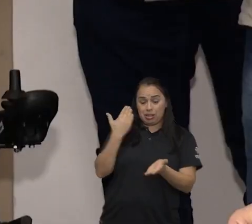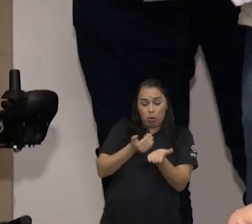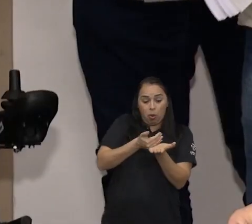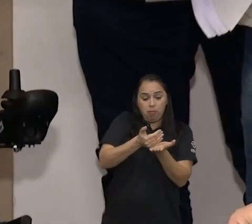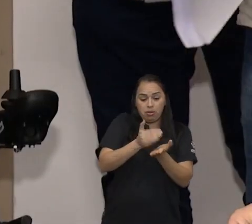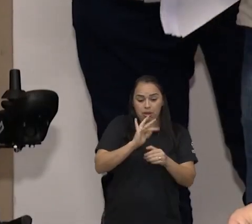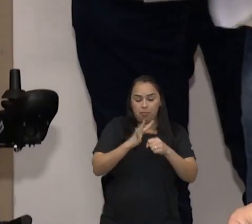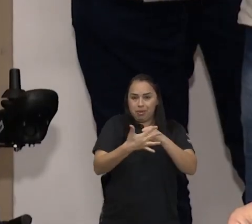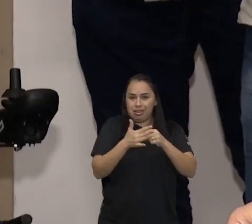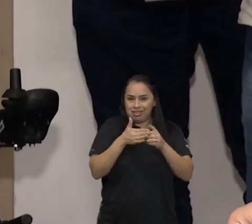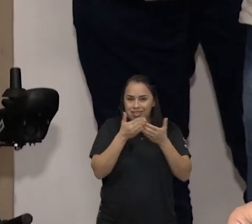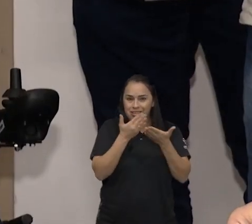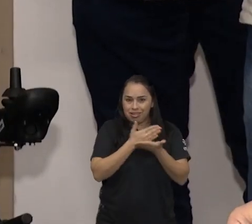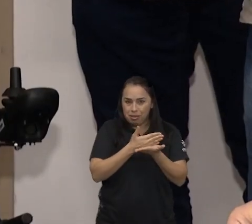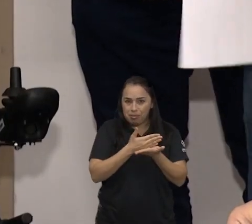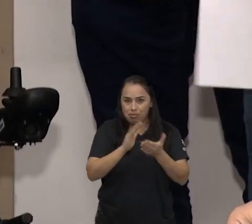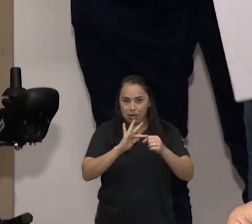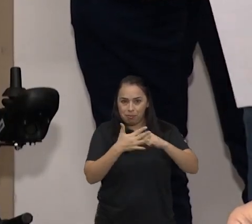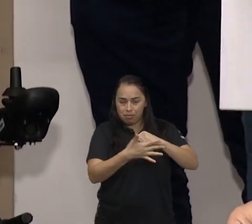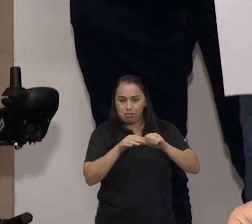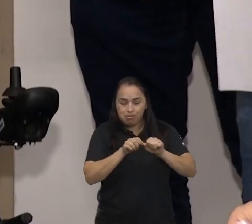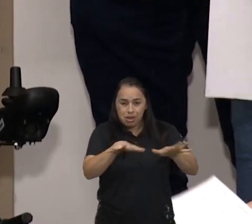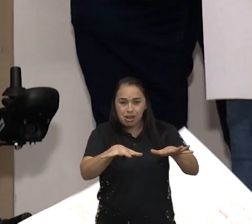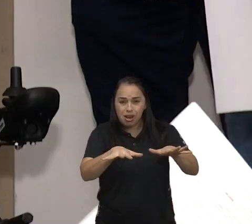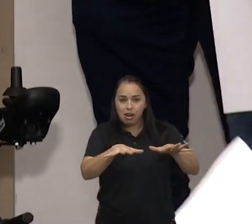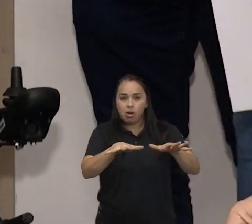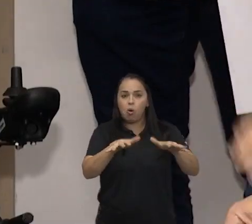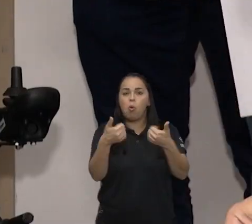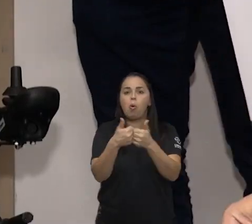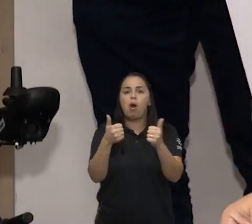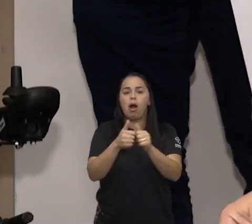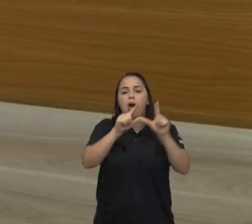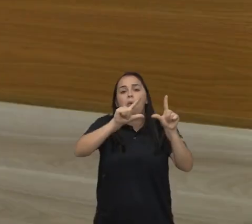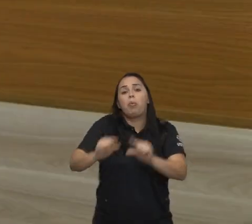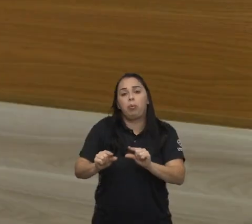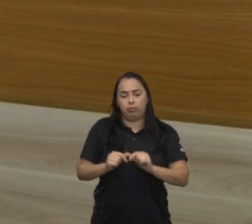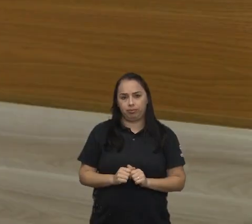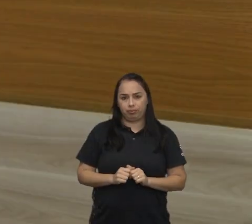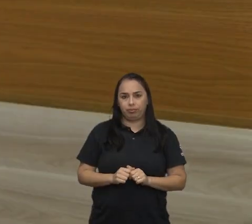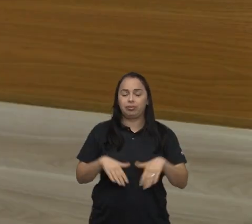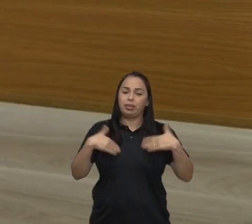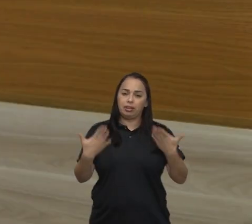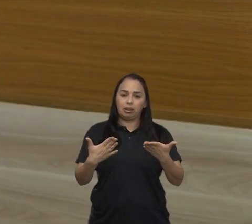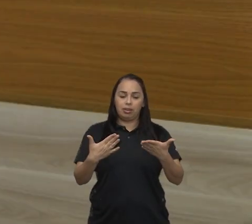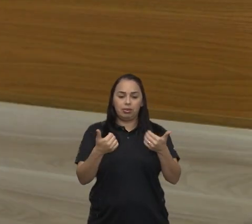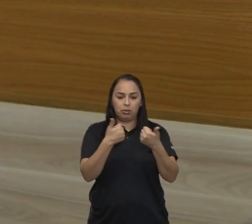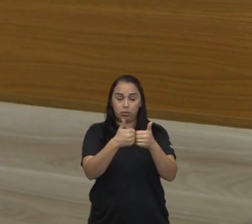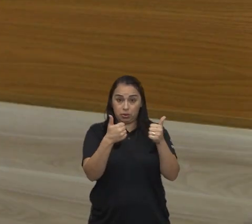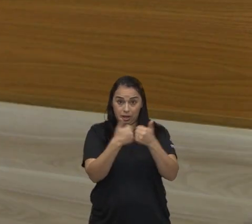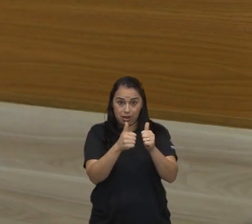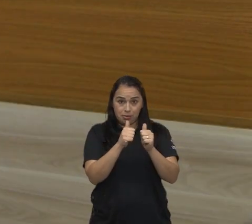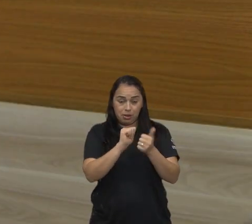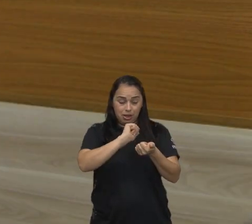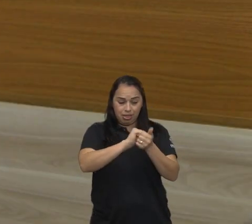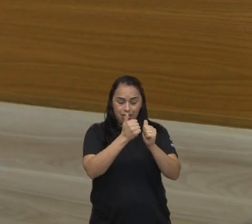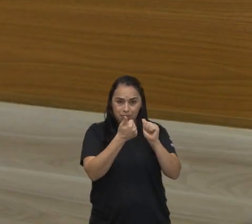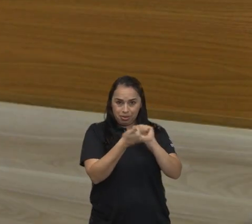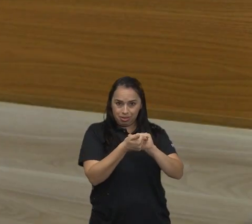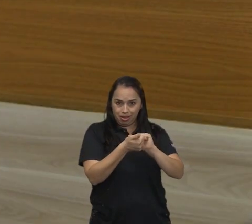pandemia. O grupo diz que chegou a realizar questionamentos ao poder público. O serviço de transporte